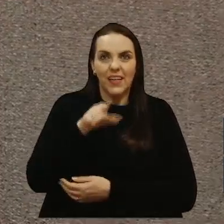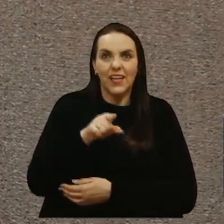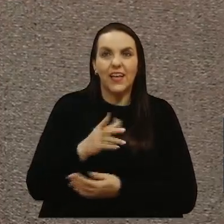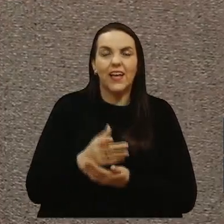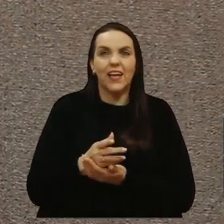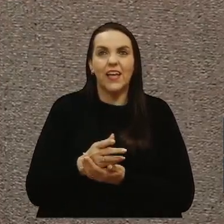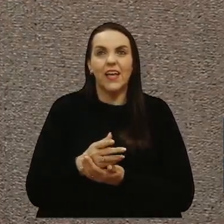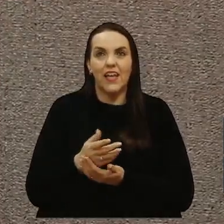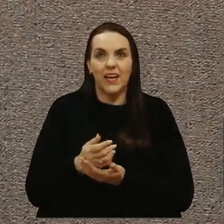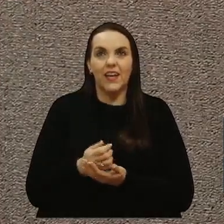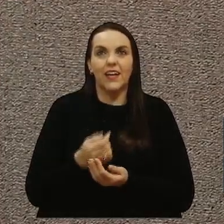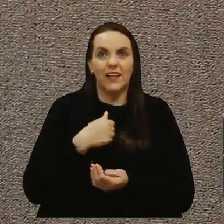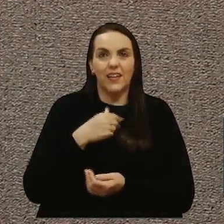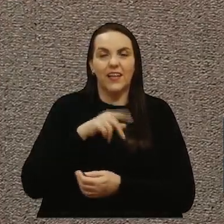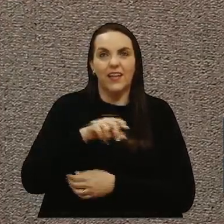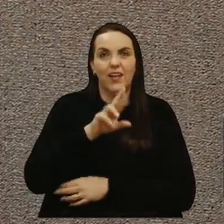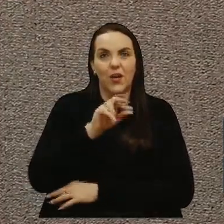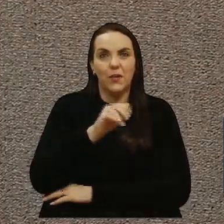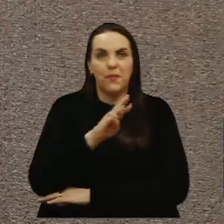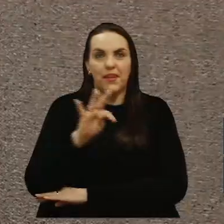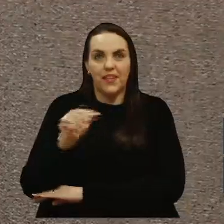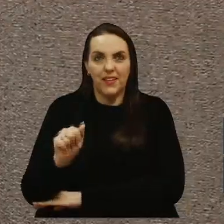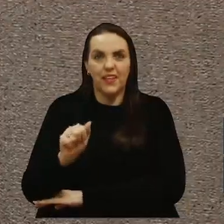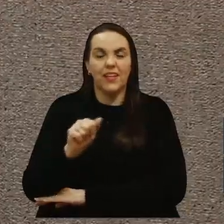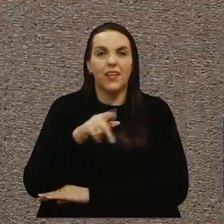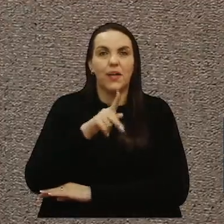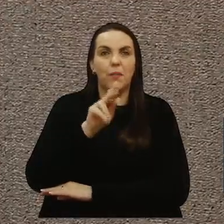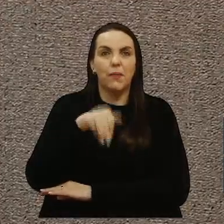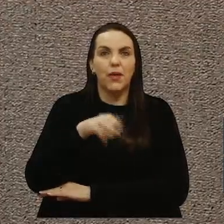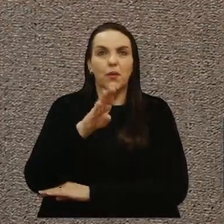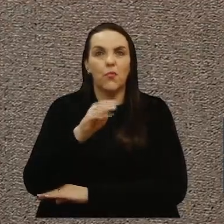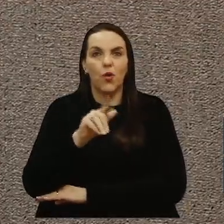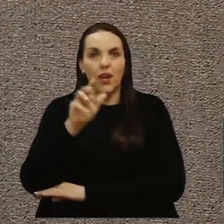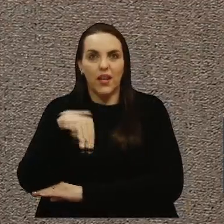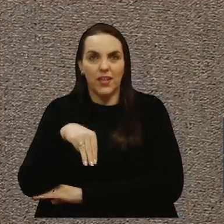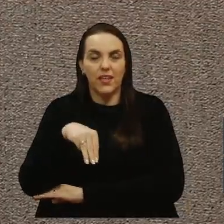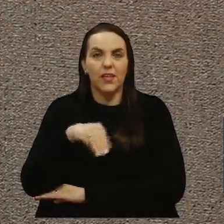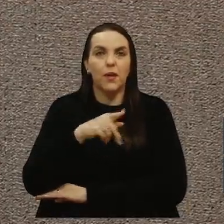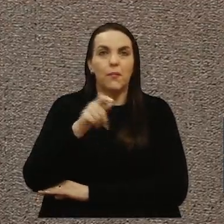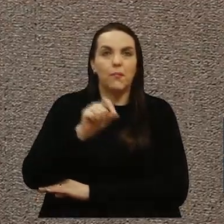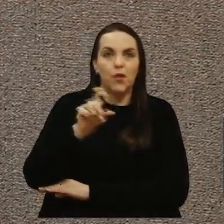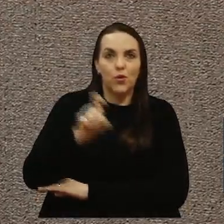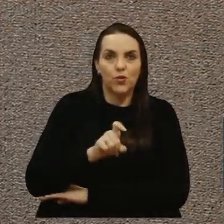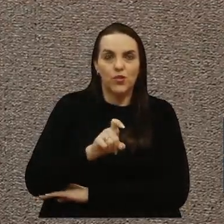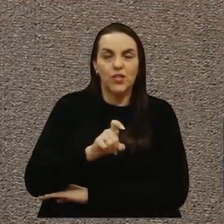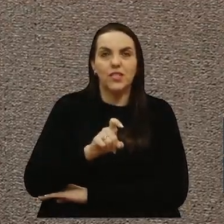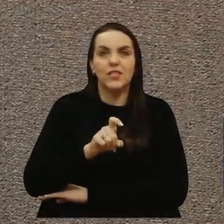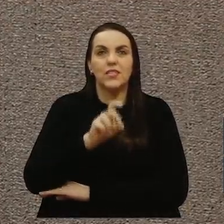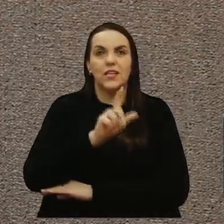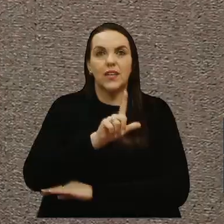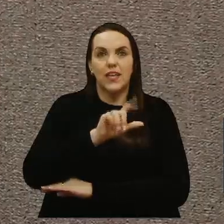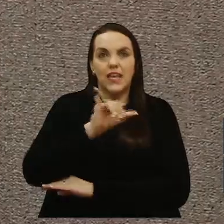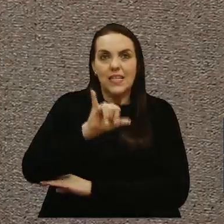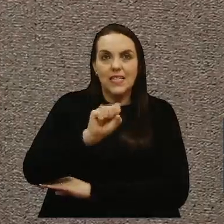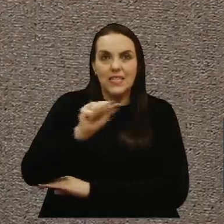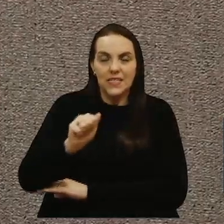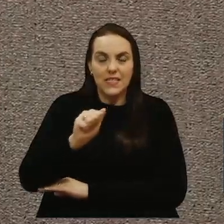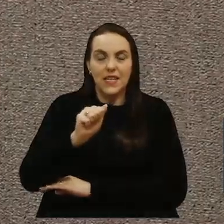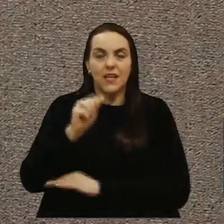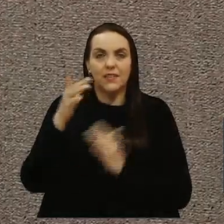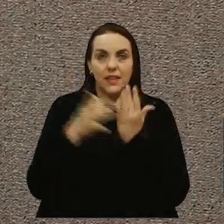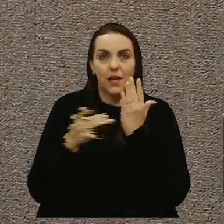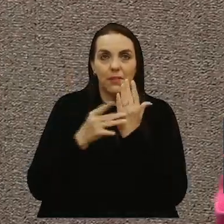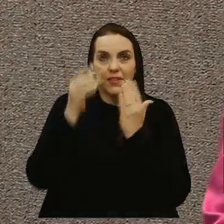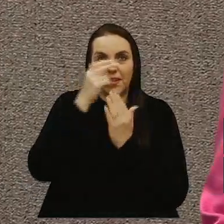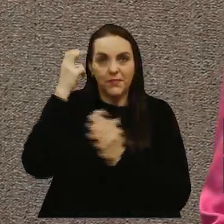Pedro. A Roberta, da Pimbolim, Impulso Pio Décimo. A Viviane Toder, o representante do ISA, que é o Instituto das Altas Habilidades. E